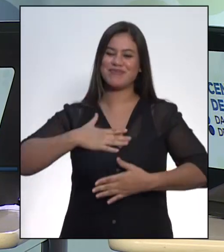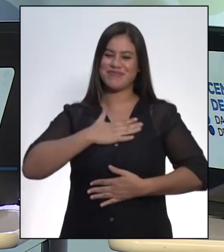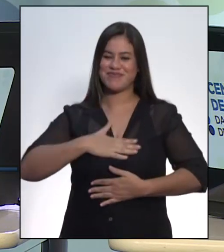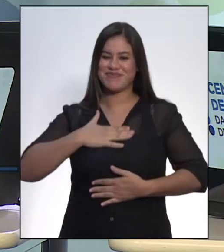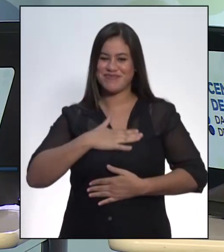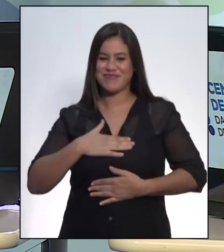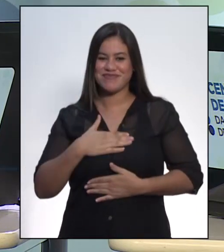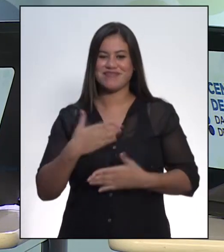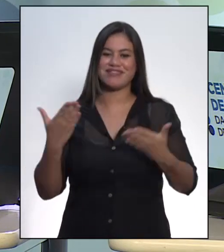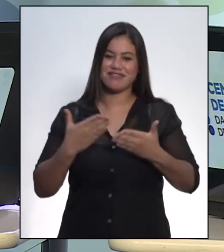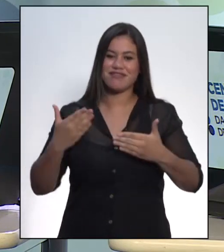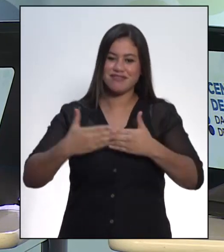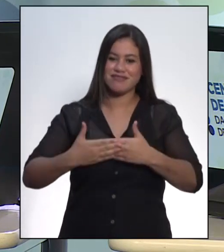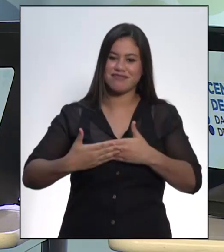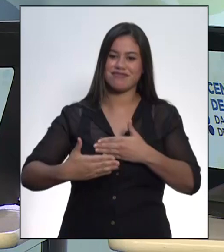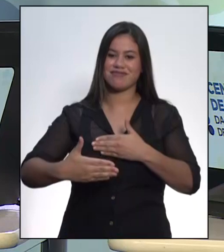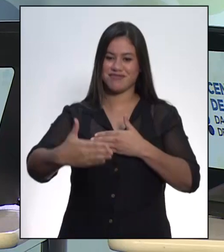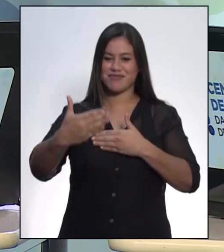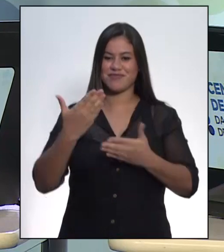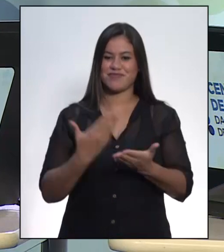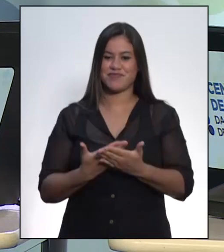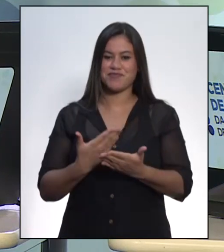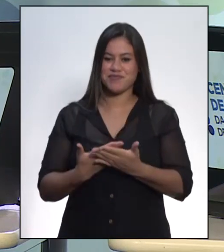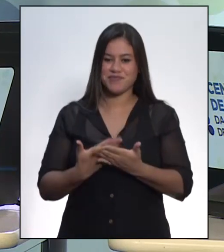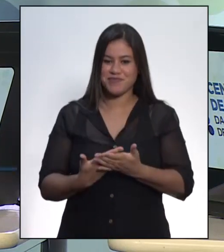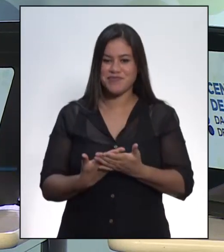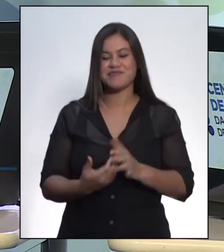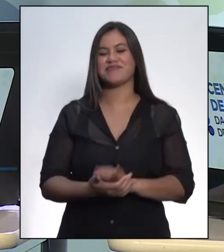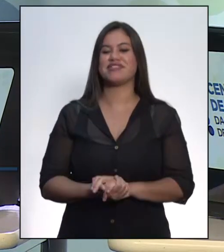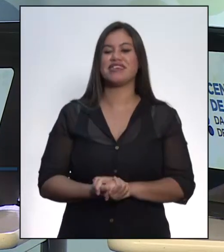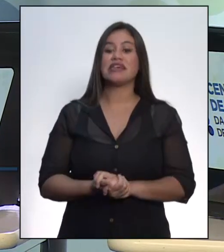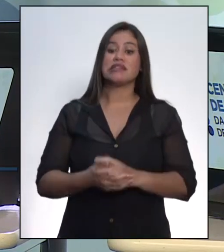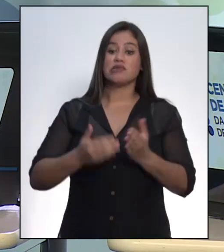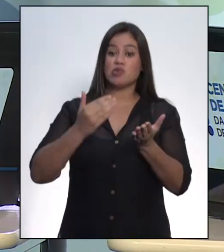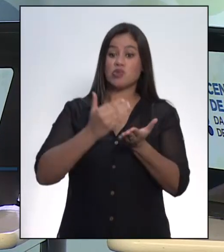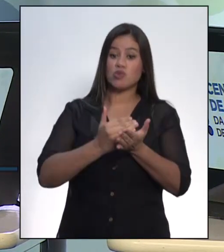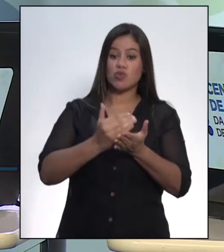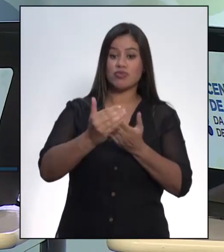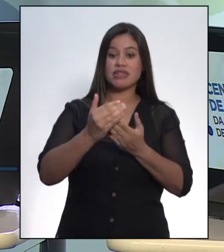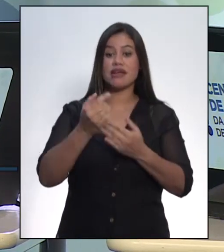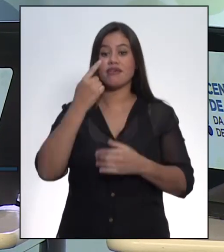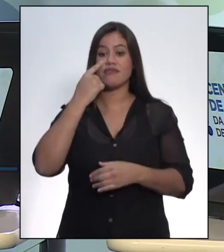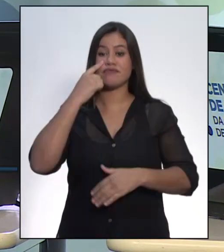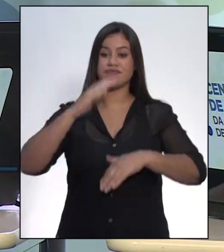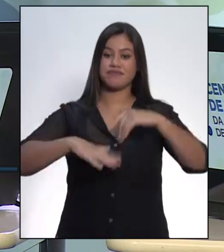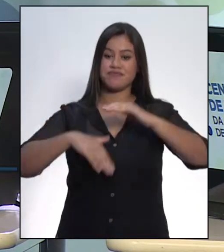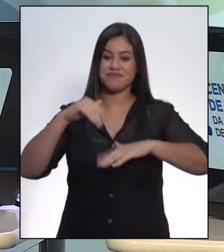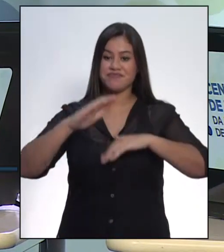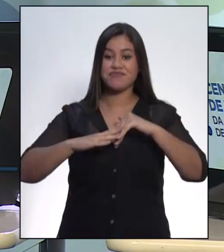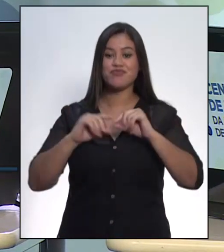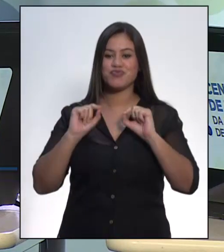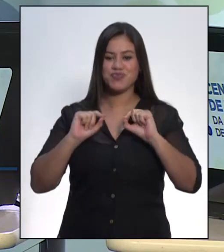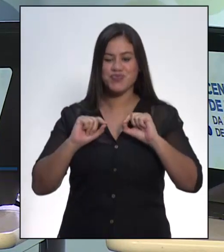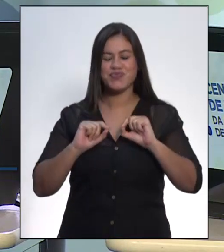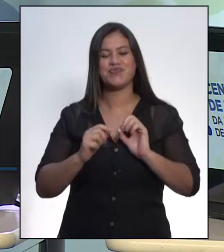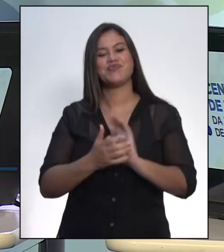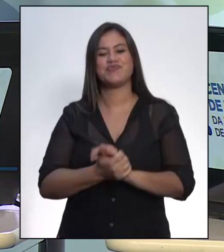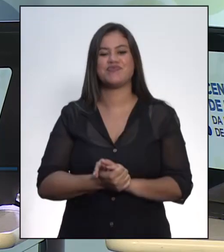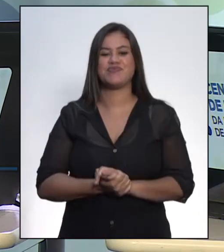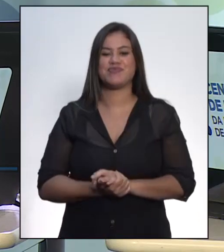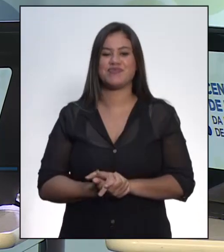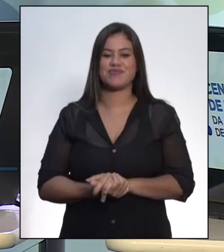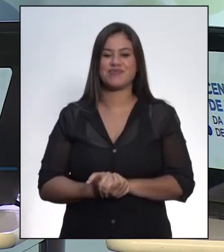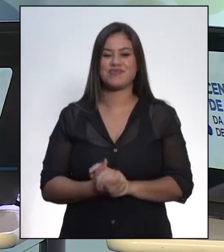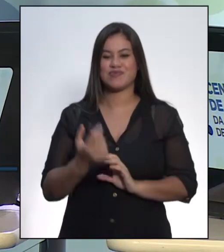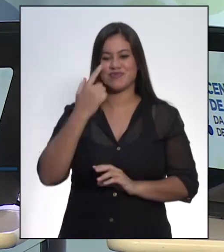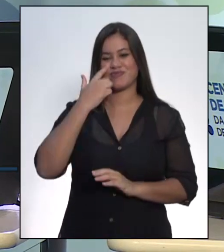continuidade nas nossas aulas, né? Então, para começar a aula, a gente vai olhar as habilidades que serão trabalhadas hoje. Então, as habilidades que